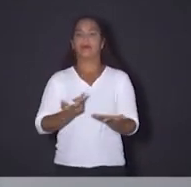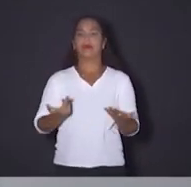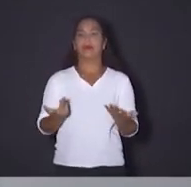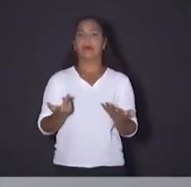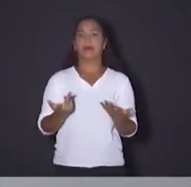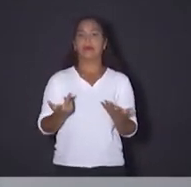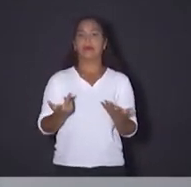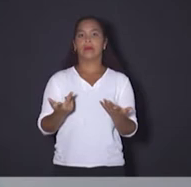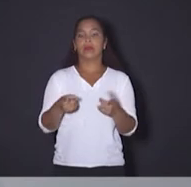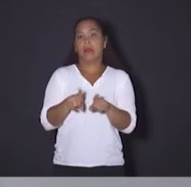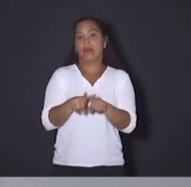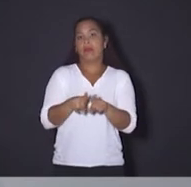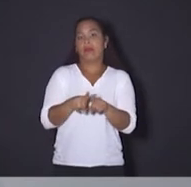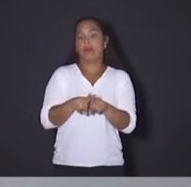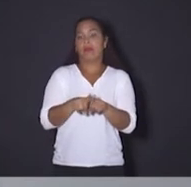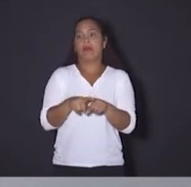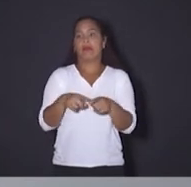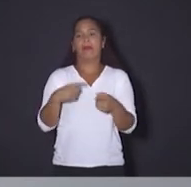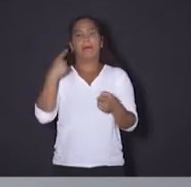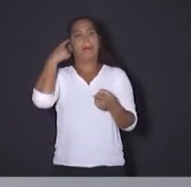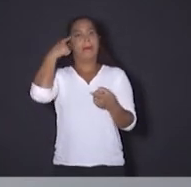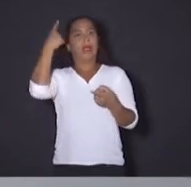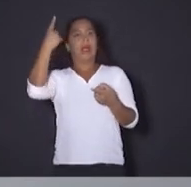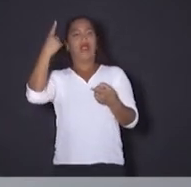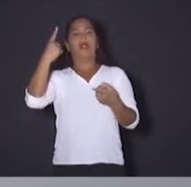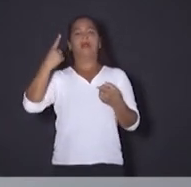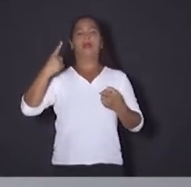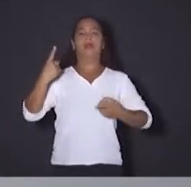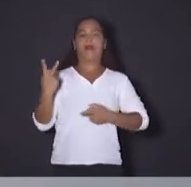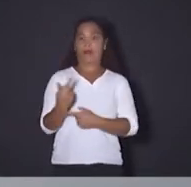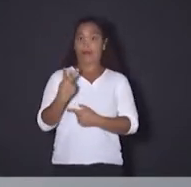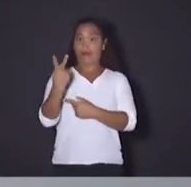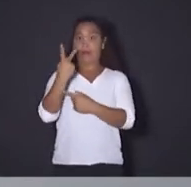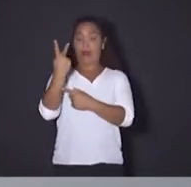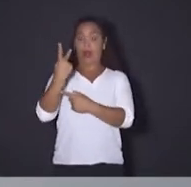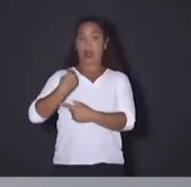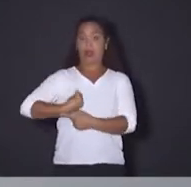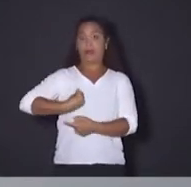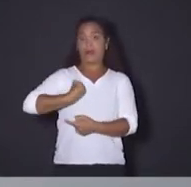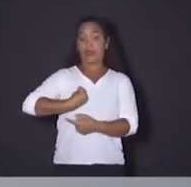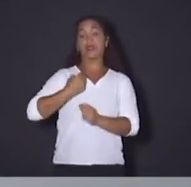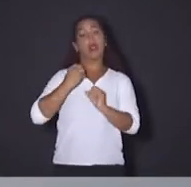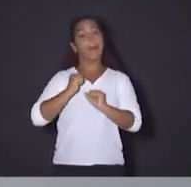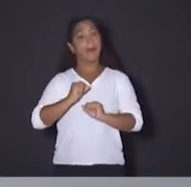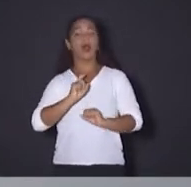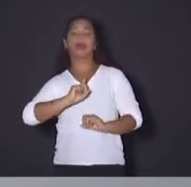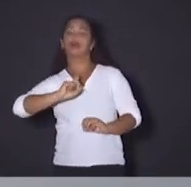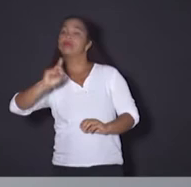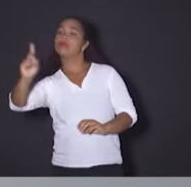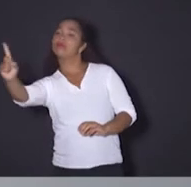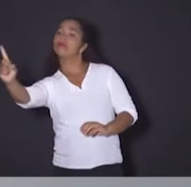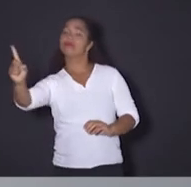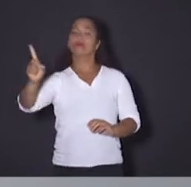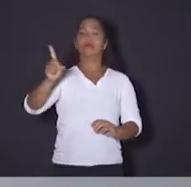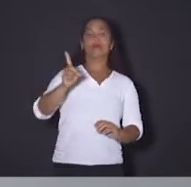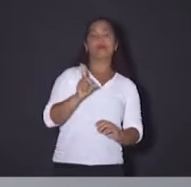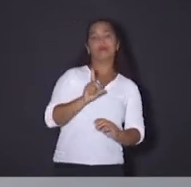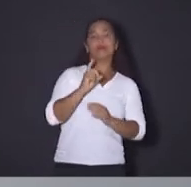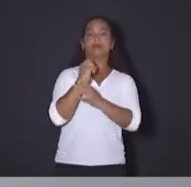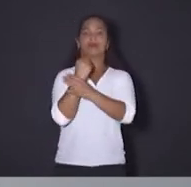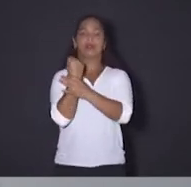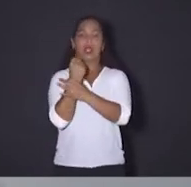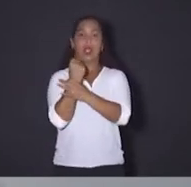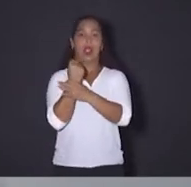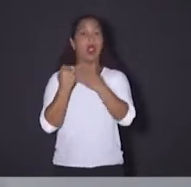você deveria pelo menos ter direito a princípio da vida de saber que você pode sair e voltar para casa em segurança homens